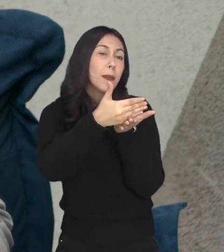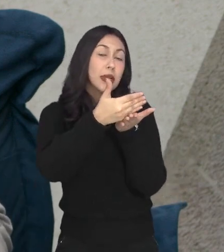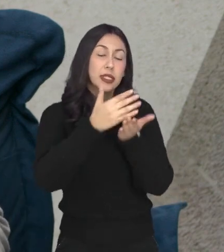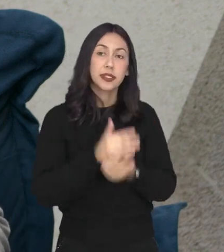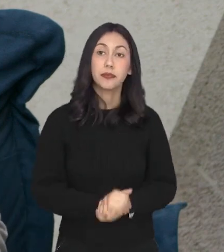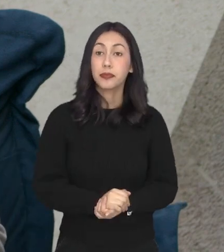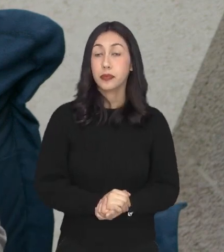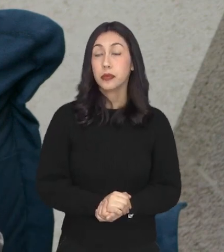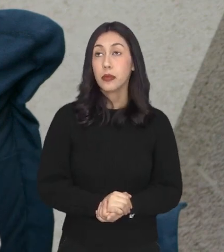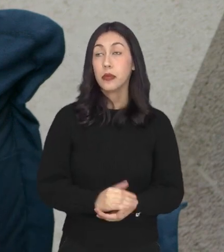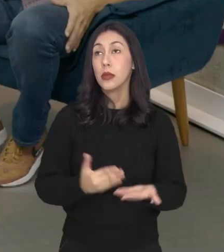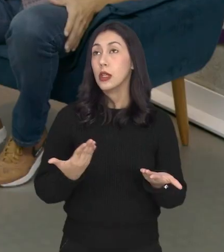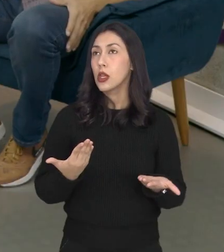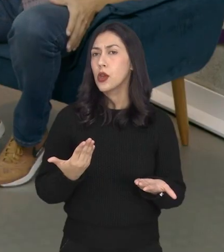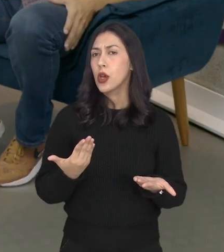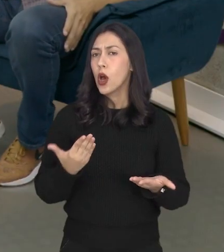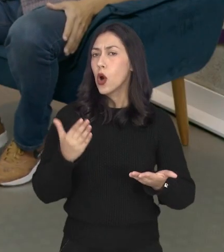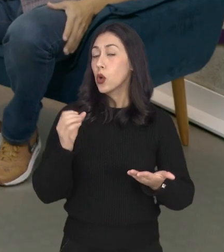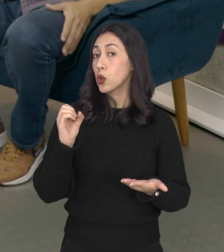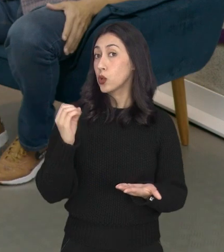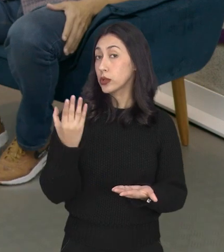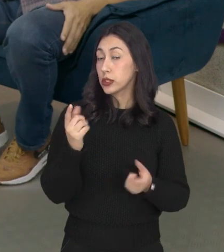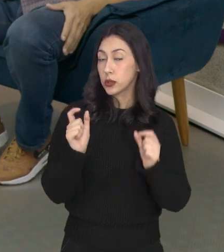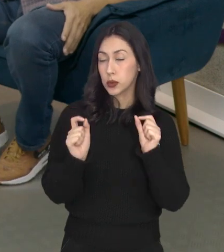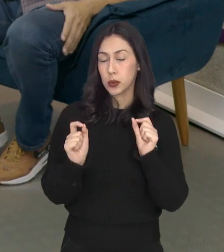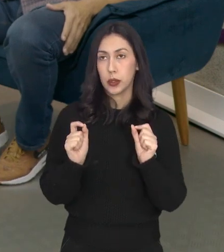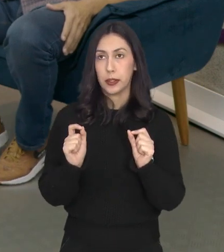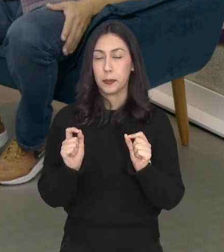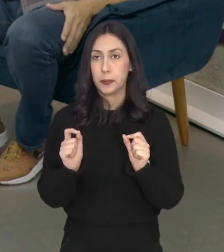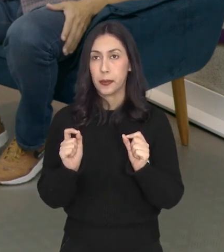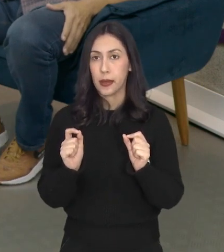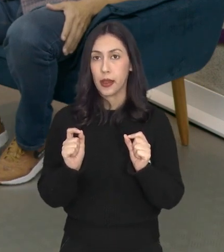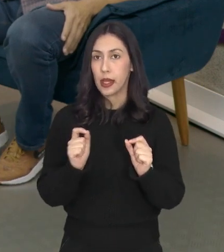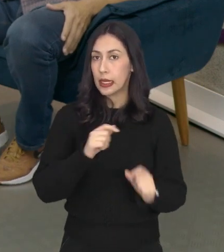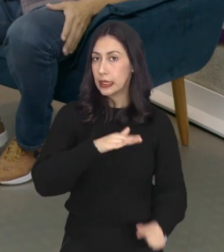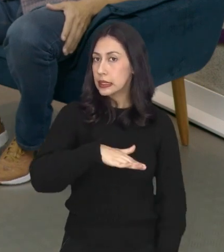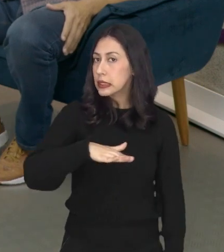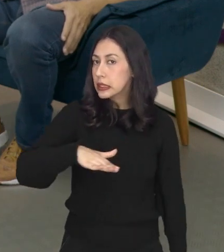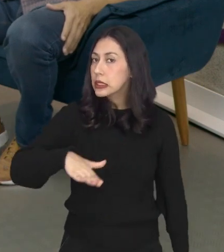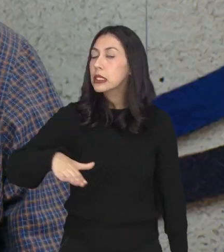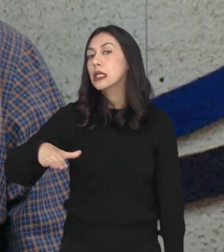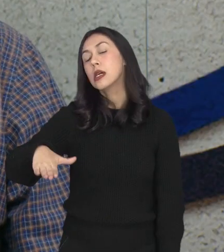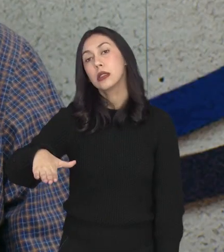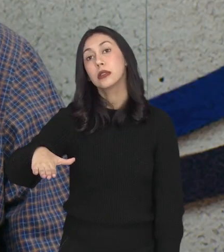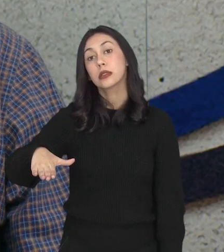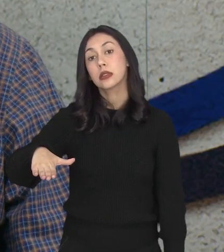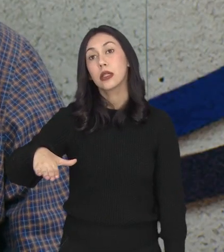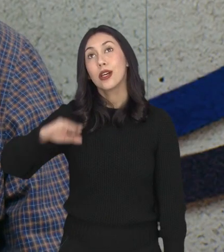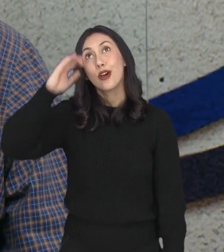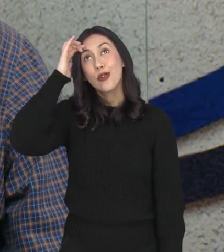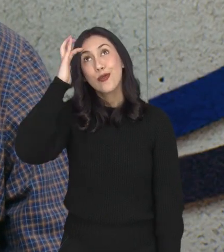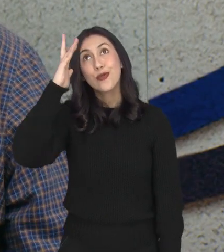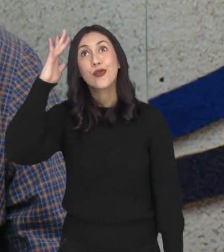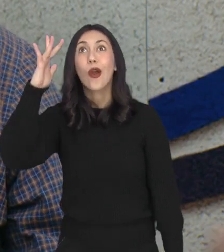de baixo? Geralmente funciona assim. Os meninos, hoje as meninas também, sonham em ser